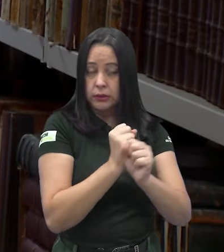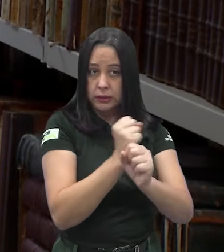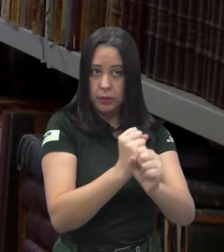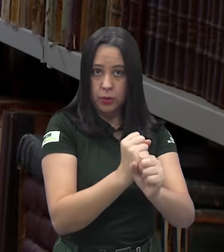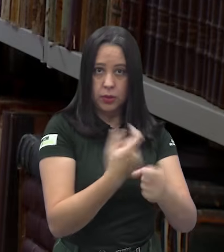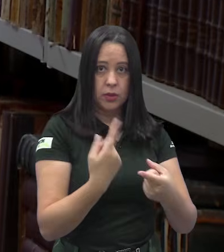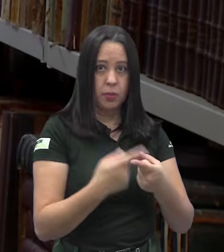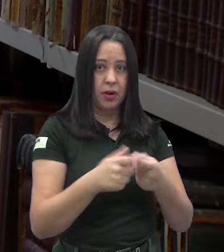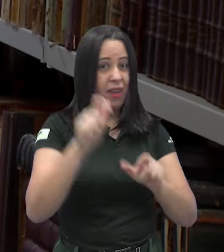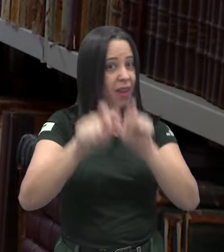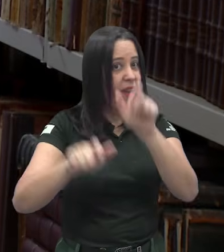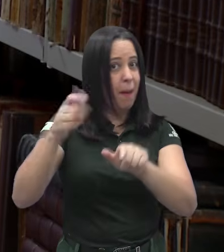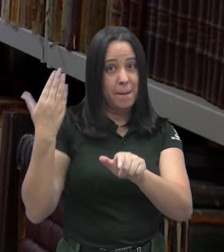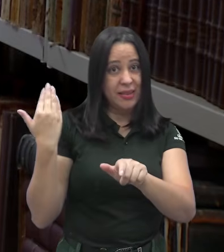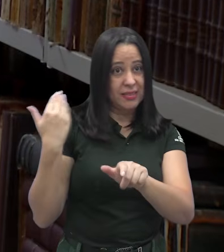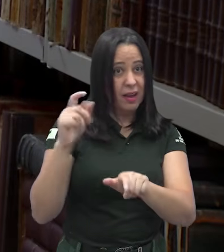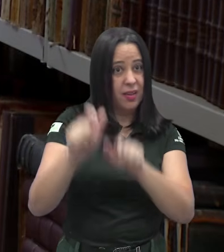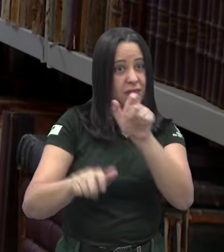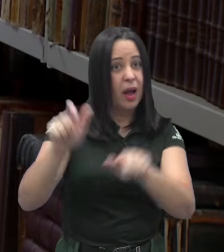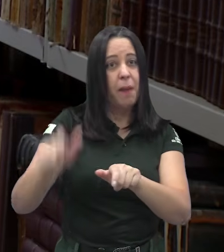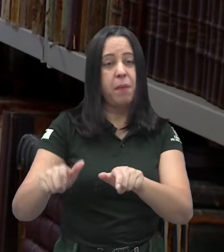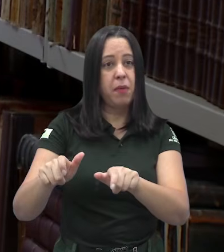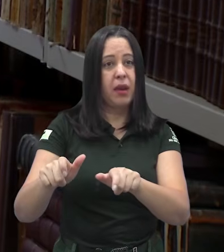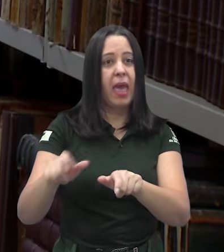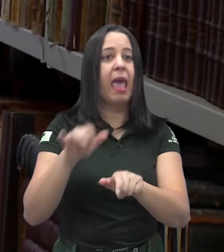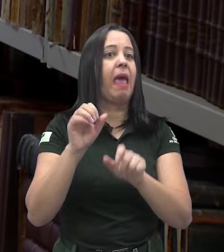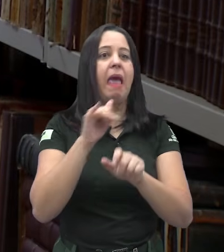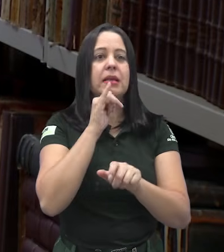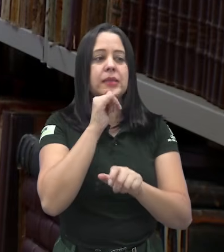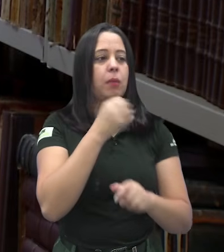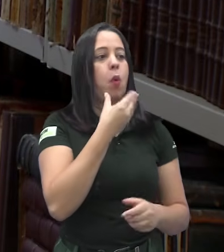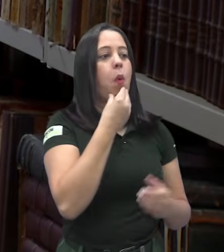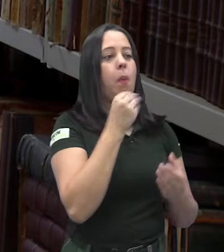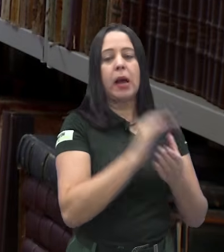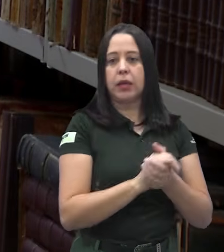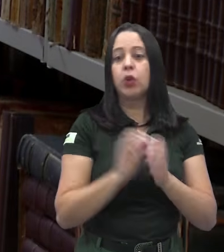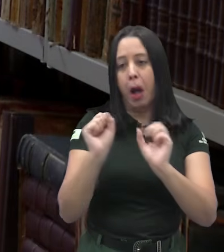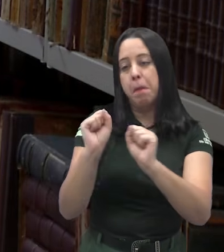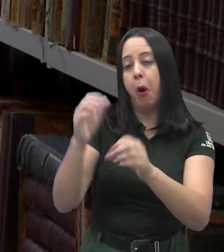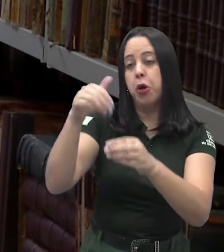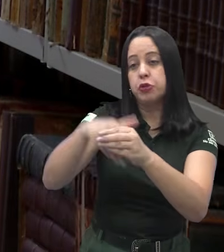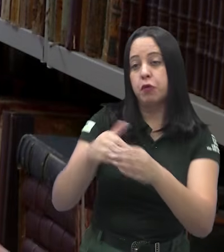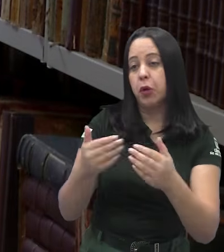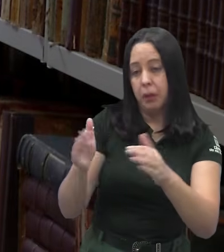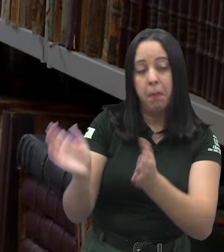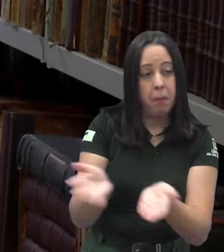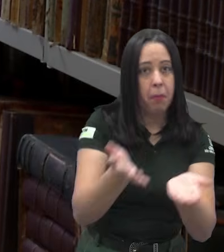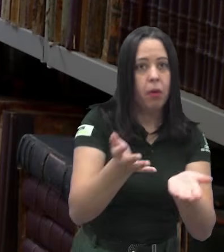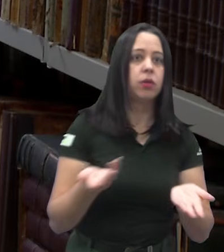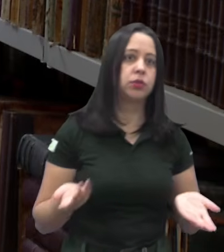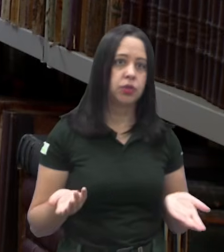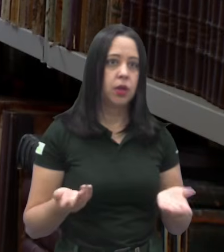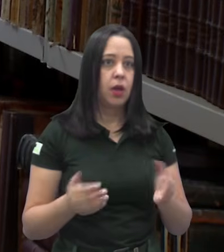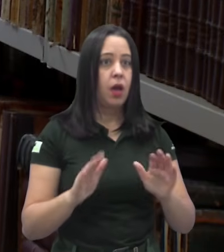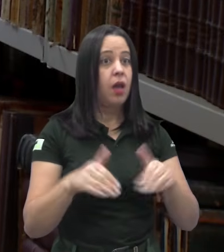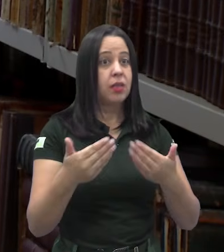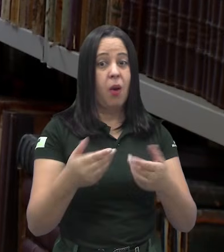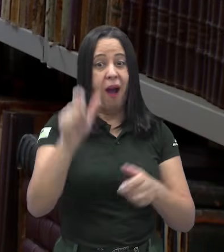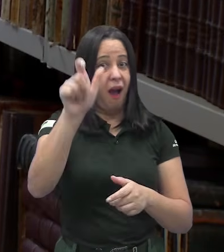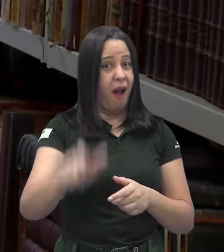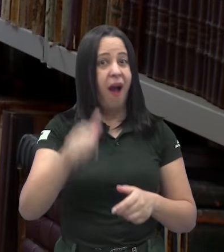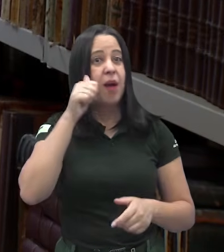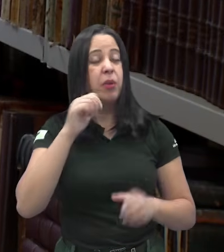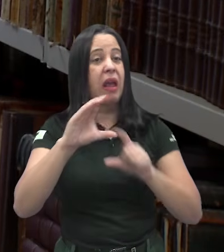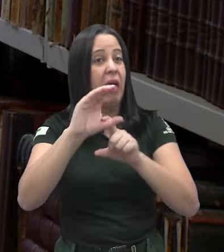nesse período ainda do Getúlio Vargas, a mulher só podia votar com a autorização do marido, você ainda tinha toda uma situação ali de dependência que a mulher tinha para